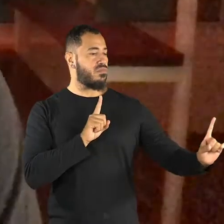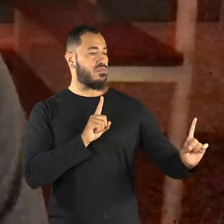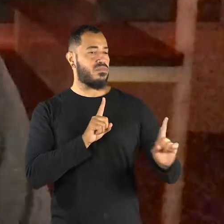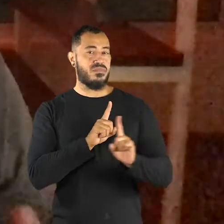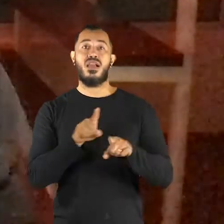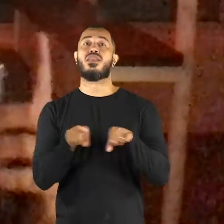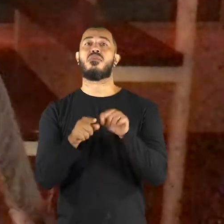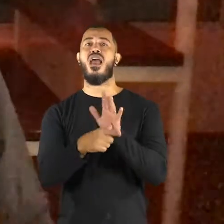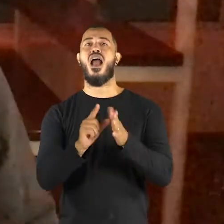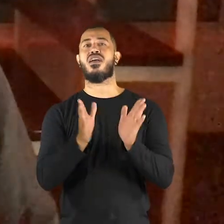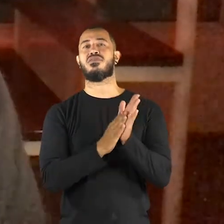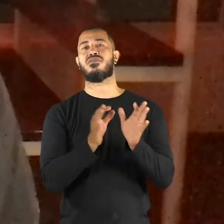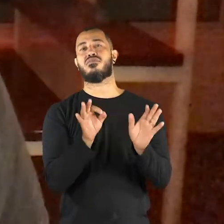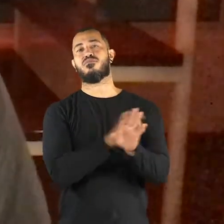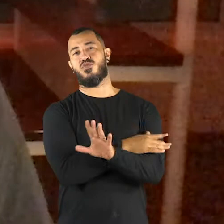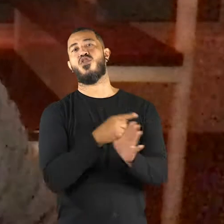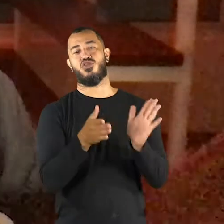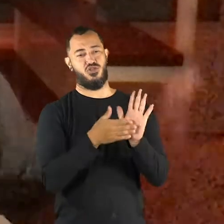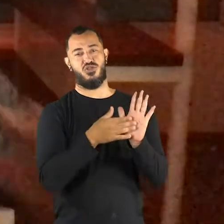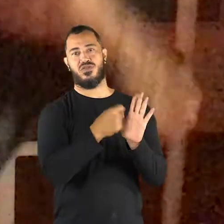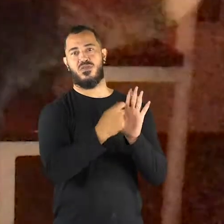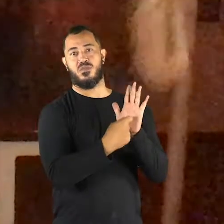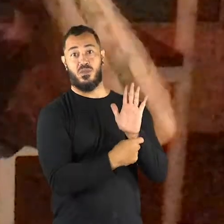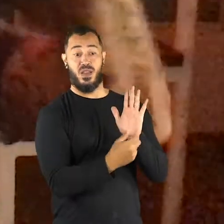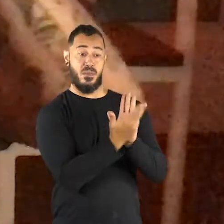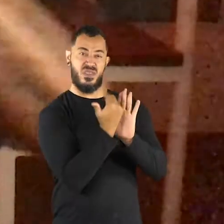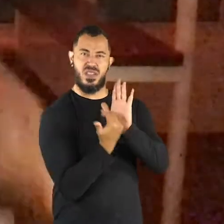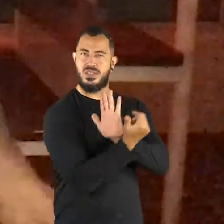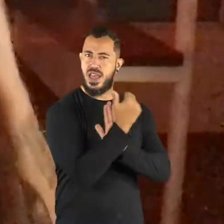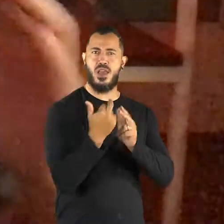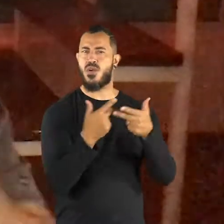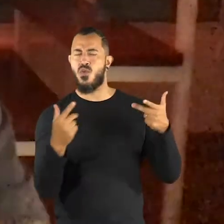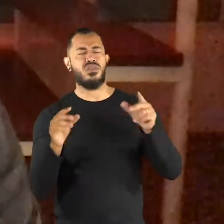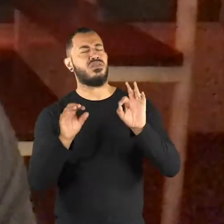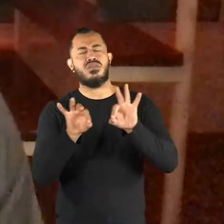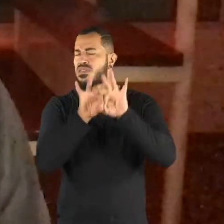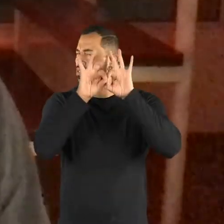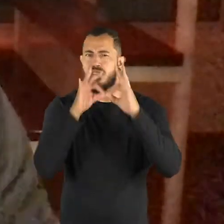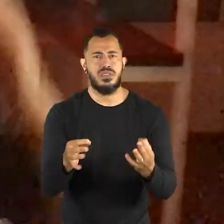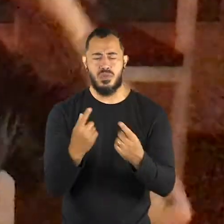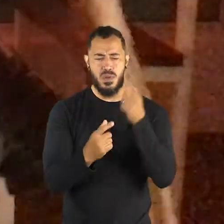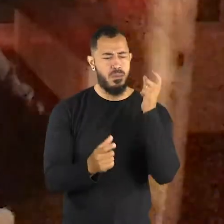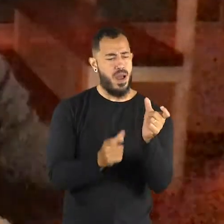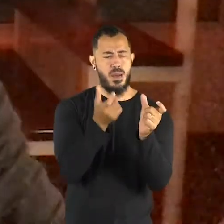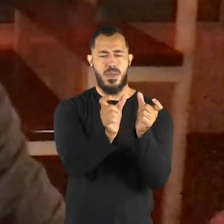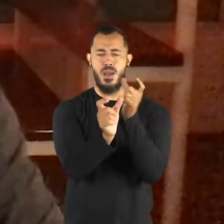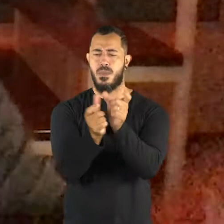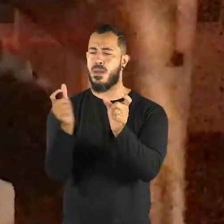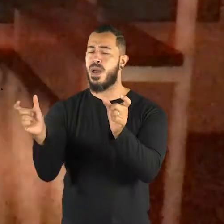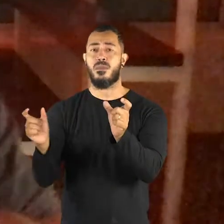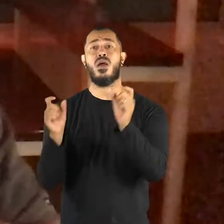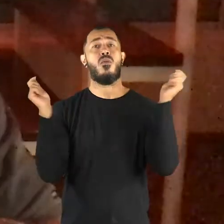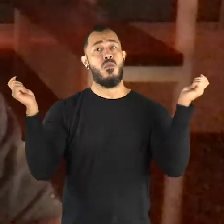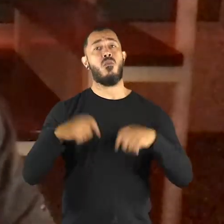shootboard. Então a criação desse desenho de várias ceninhas colocadas uma do lado da outra, após você fazer o seu roteiro